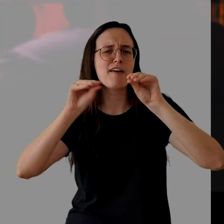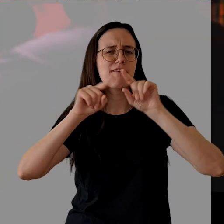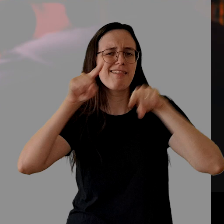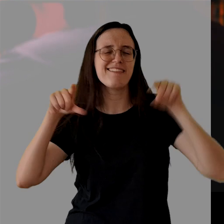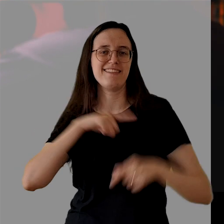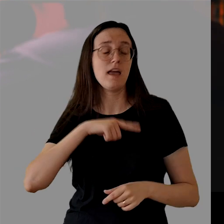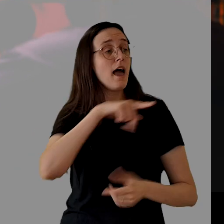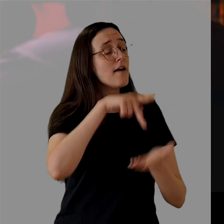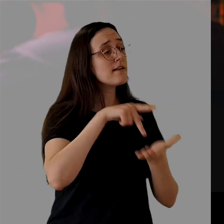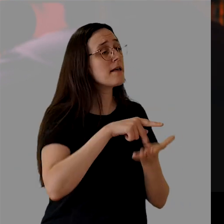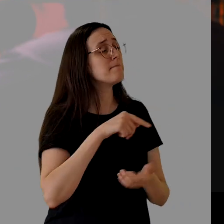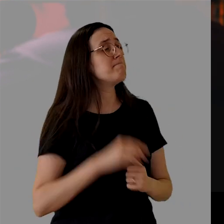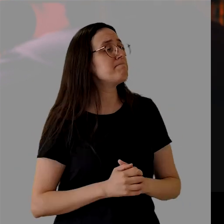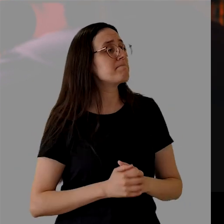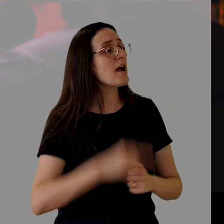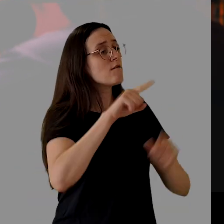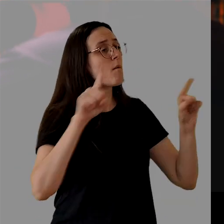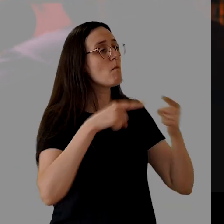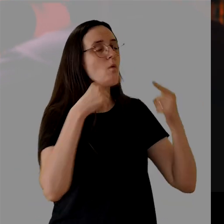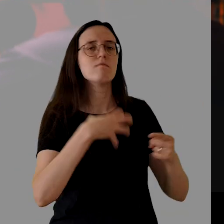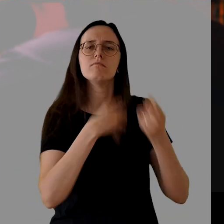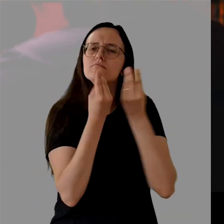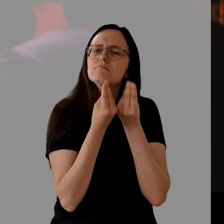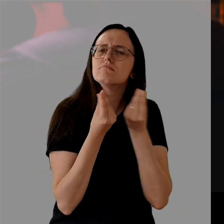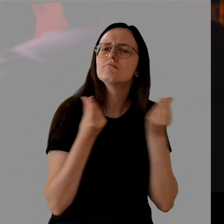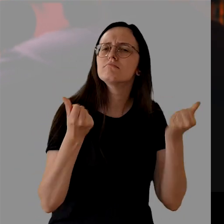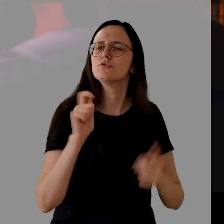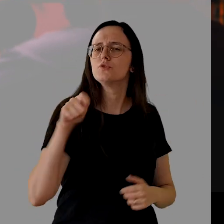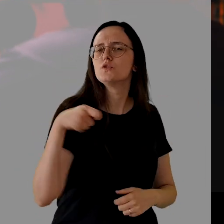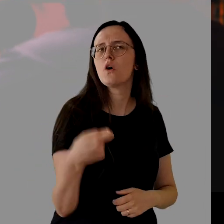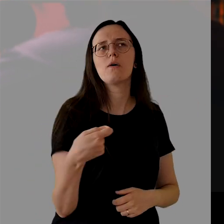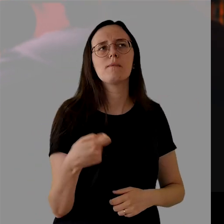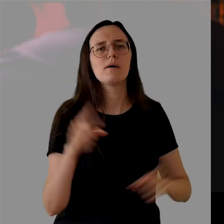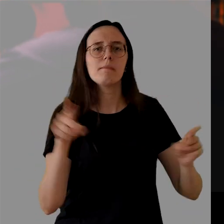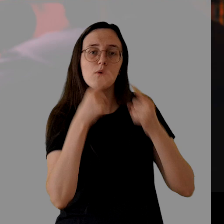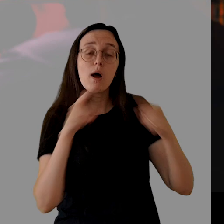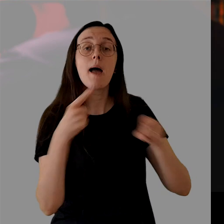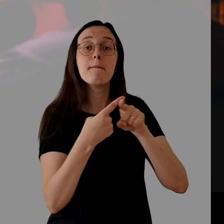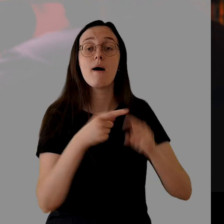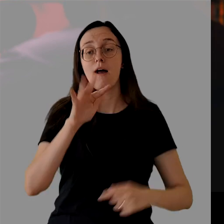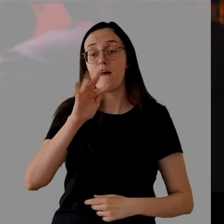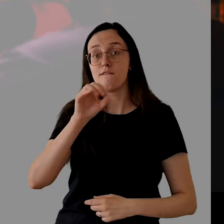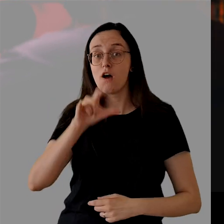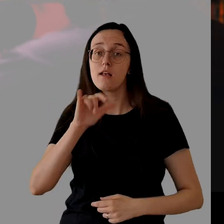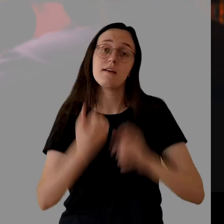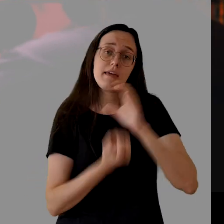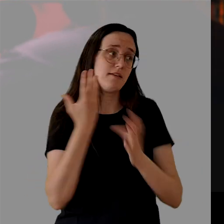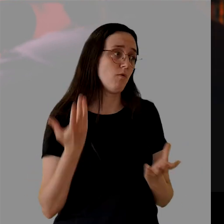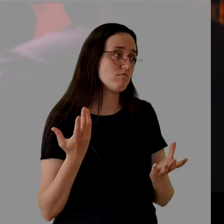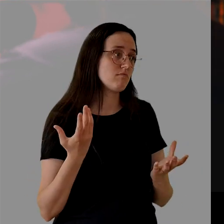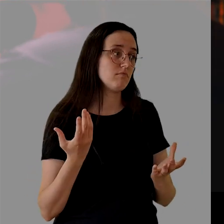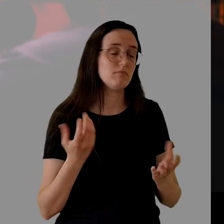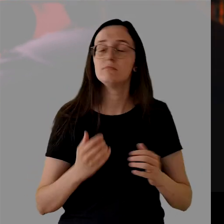música, tem uma sensibilidade a mais também, né? Nessa questão musical. Porque o Foley é criação. Né? Tanto